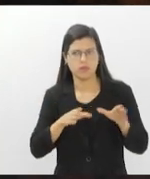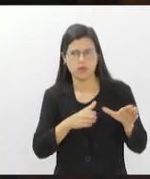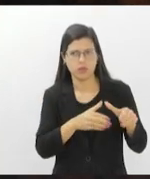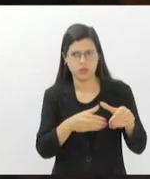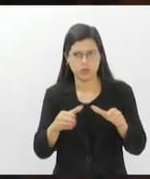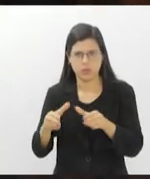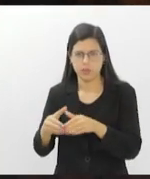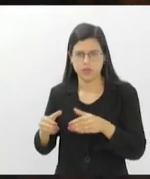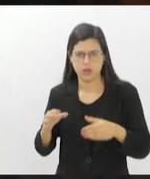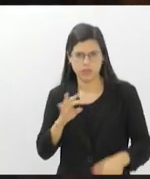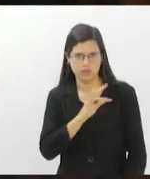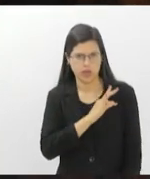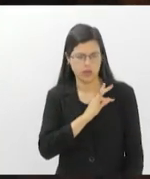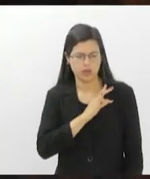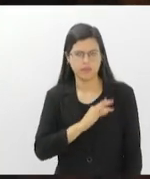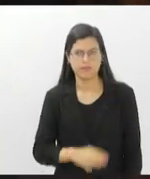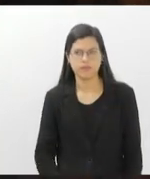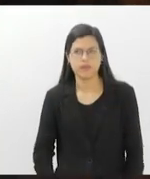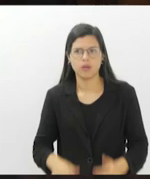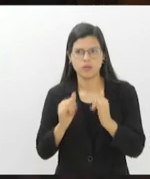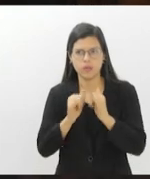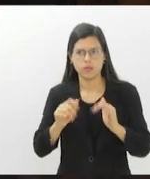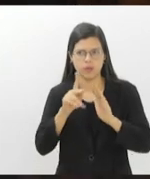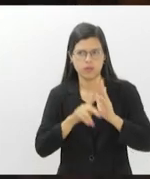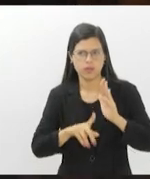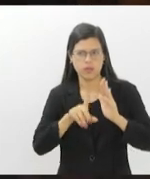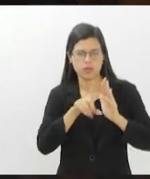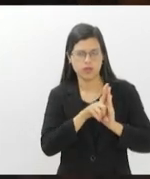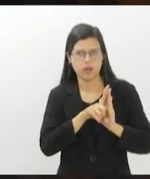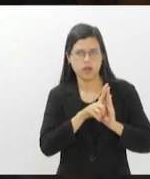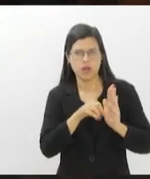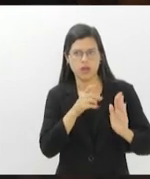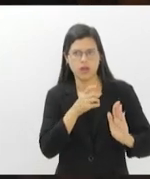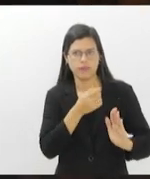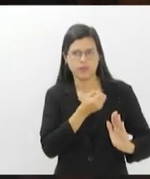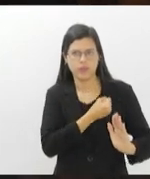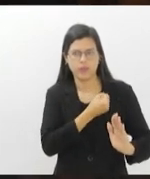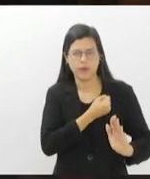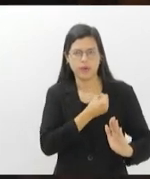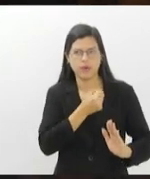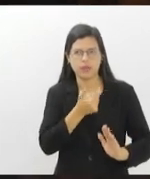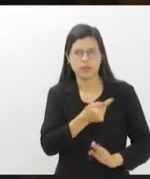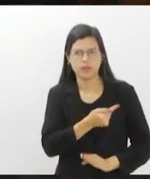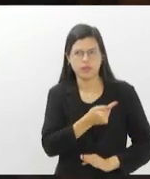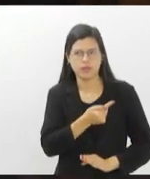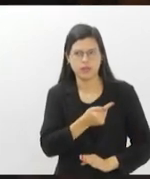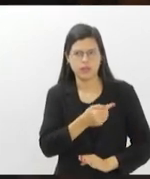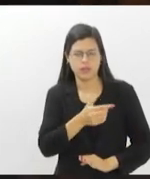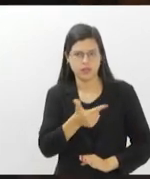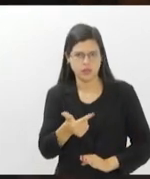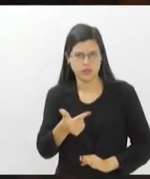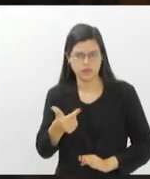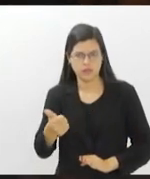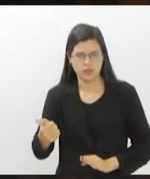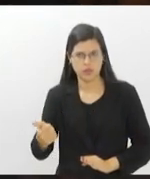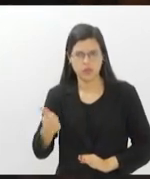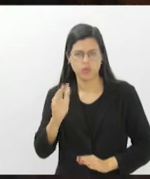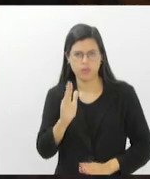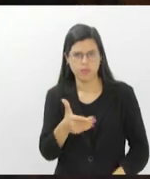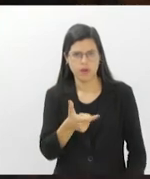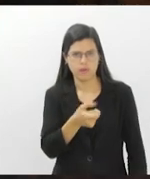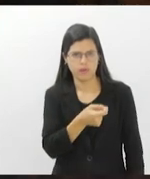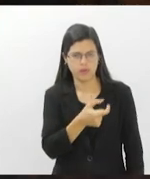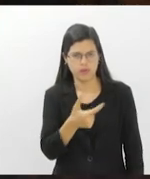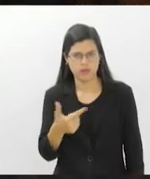comissões técnicas. Anuncio o projeto de lei número 721/2023, de autoria do